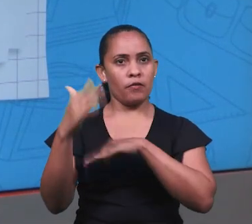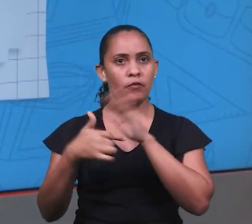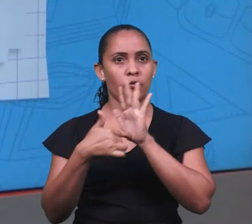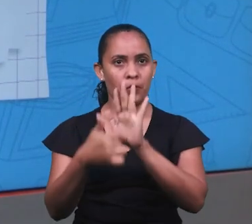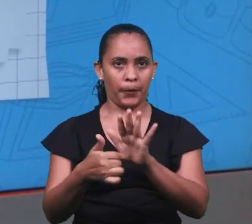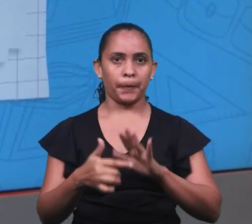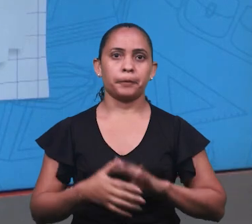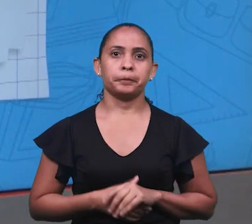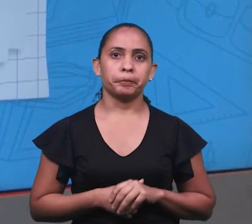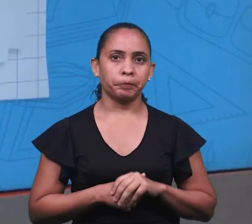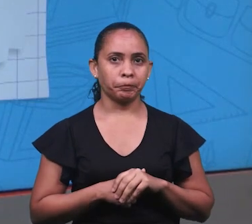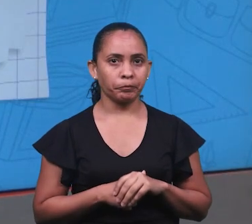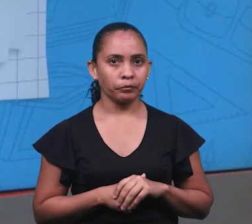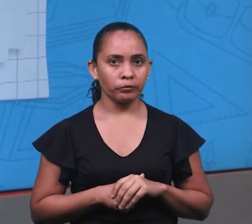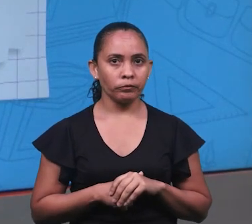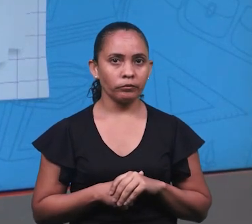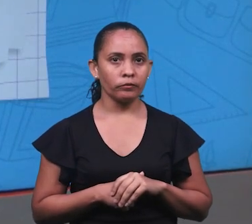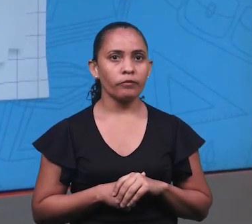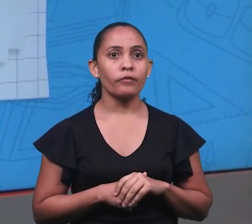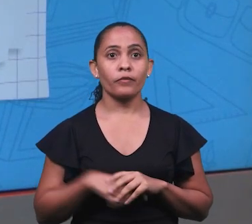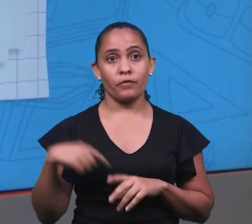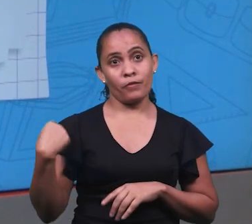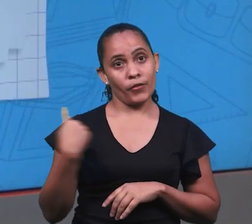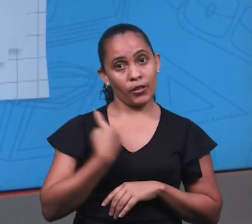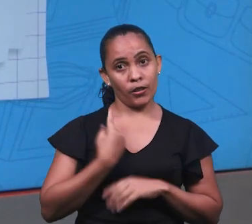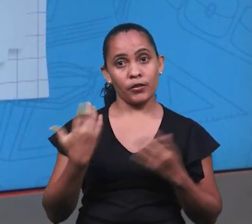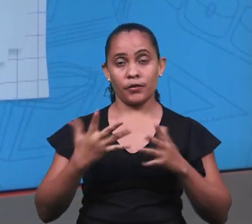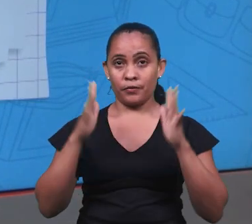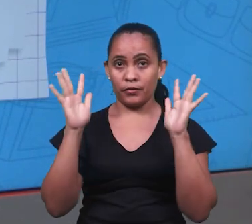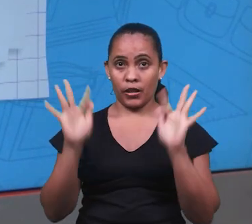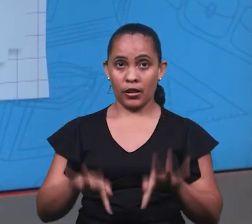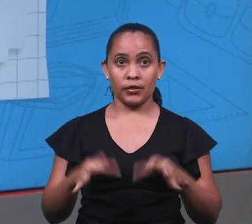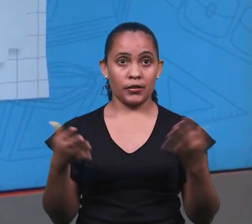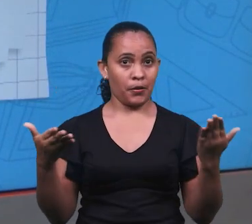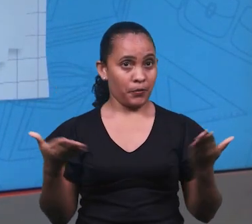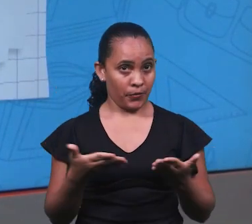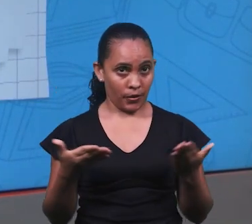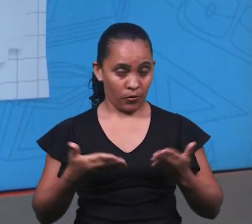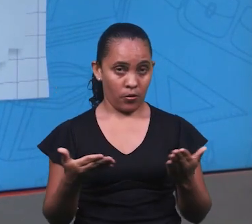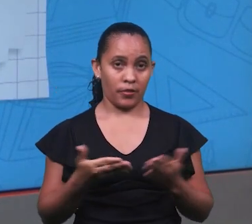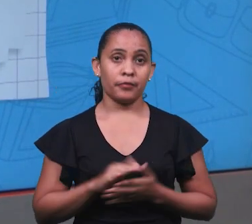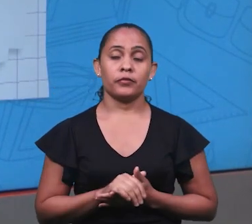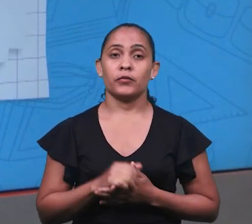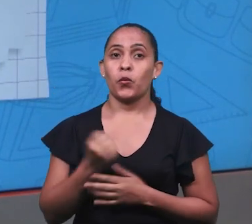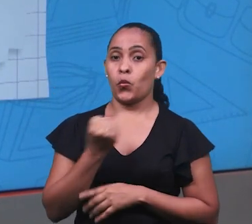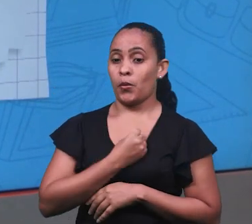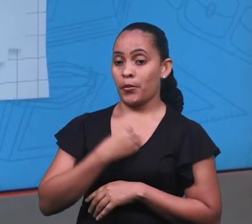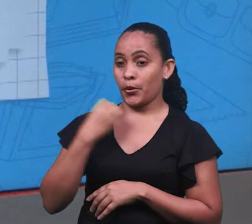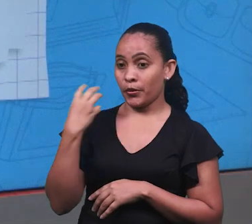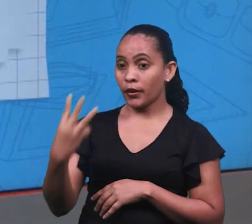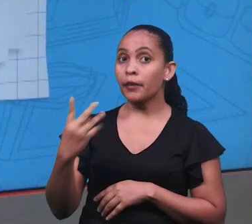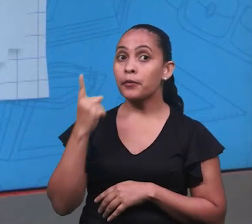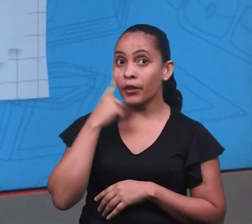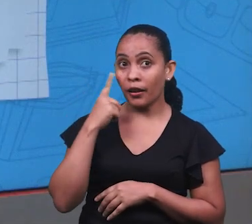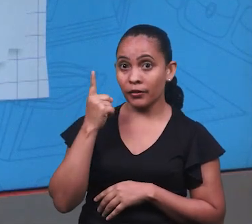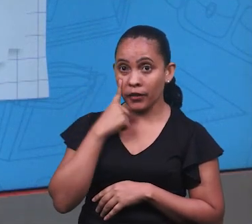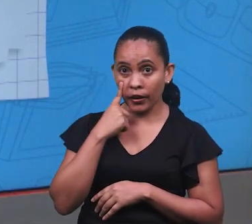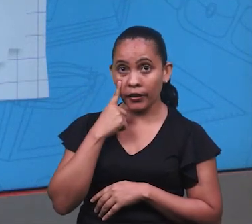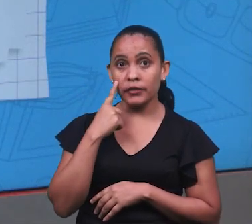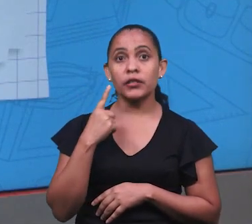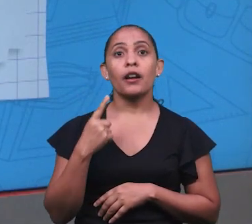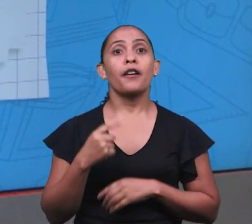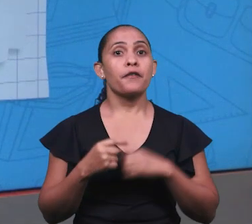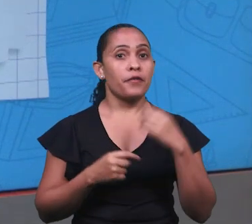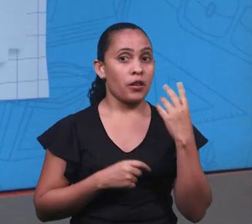aqui, a gente finaliza a competência 3, mas fica atento que ainda vem